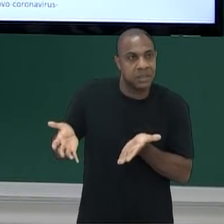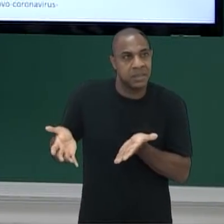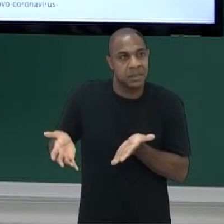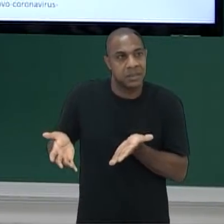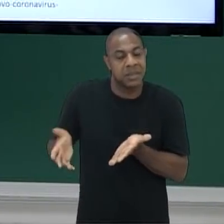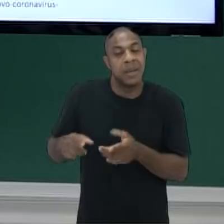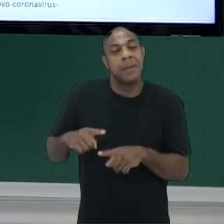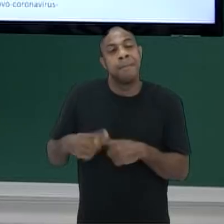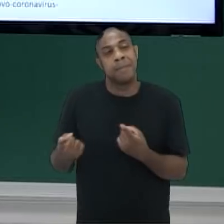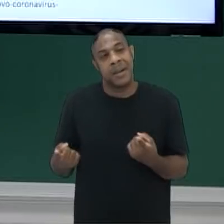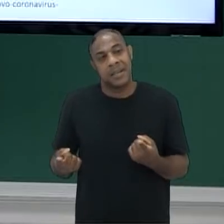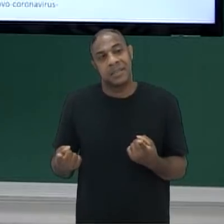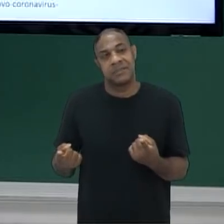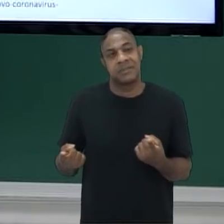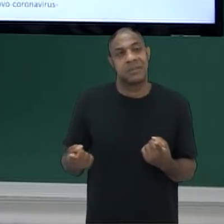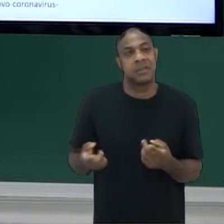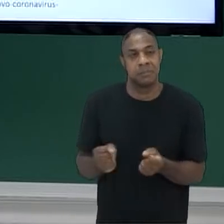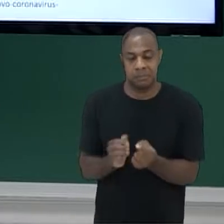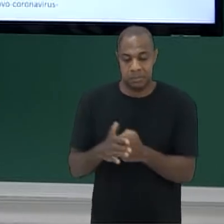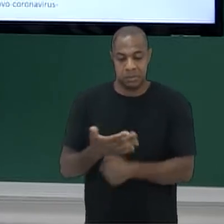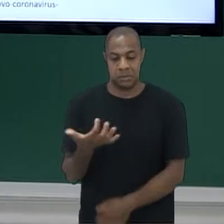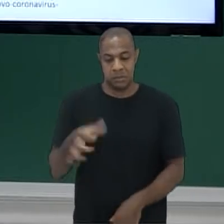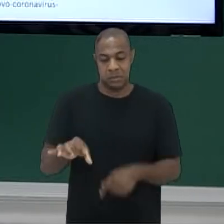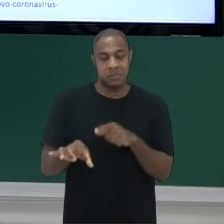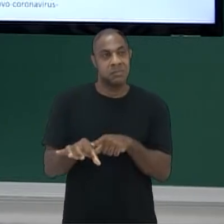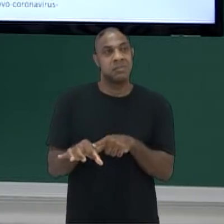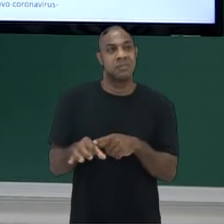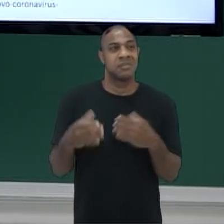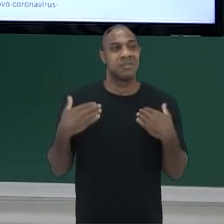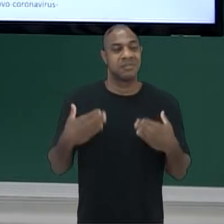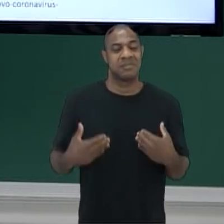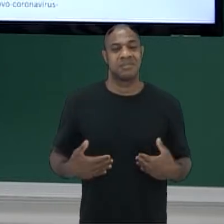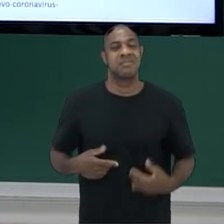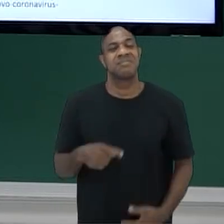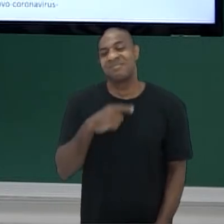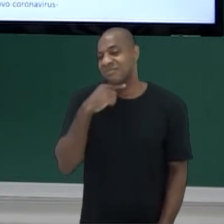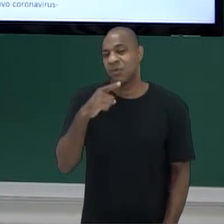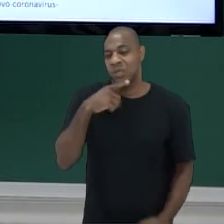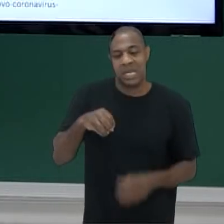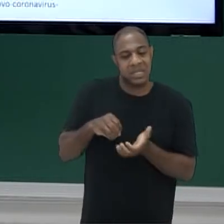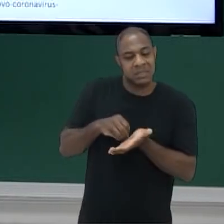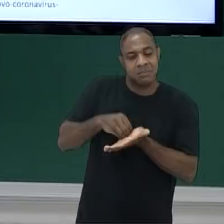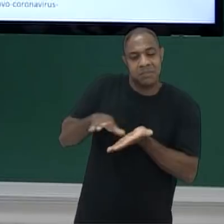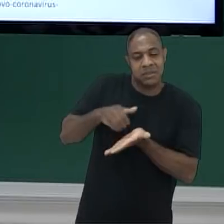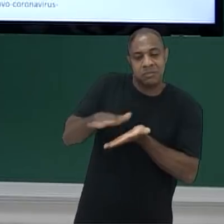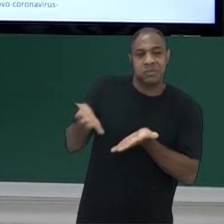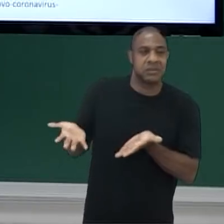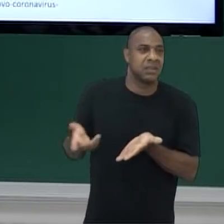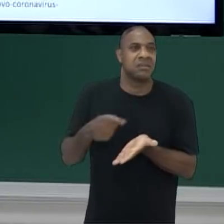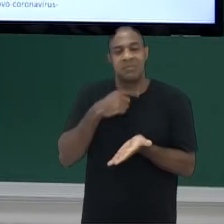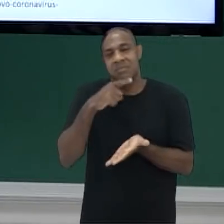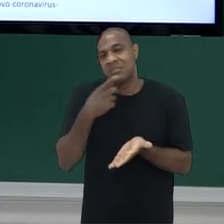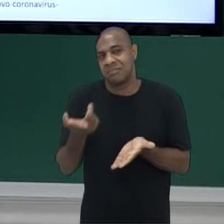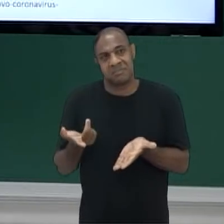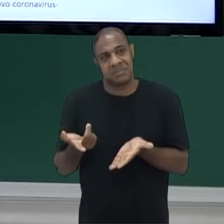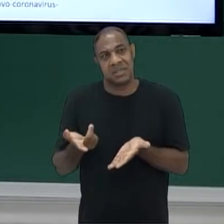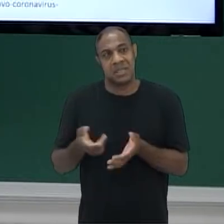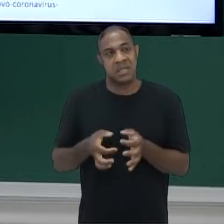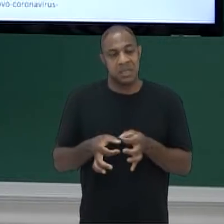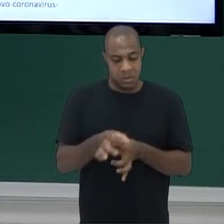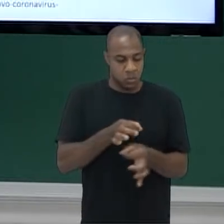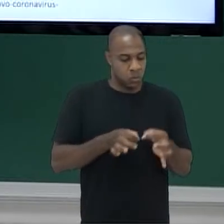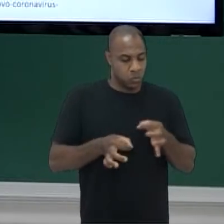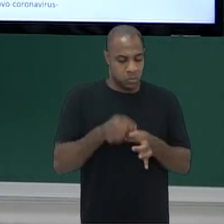no caso, né, da Covid-19, o nosso corpo não consegue fazer isso. Então, ela utiliza a nossa célula para